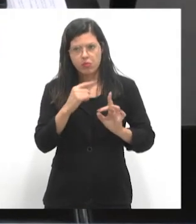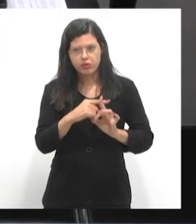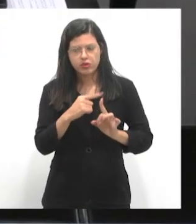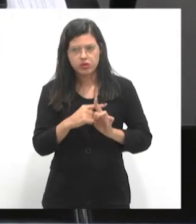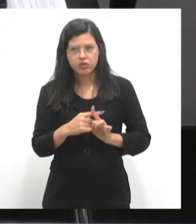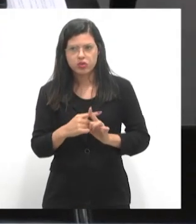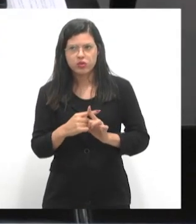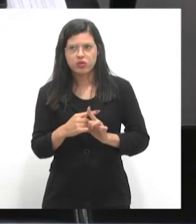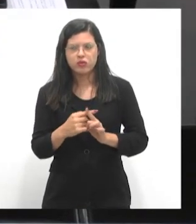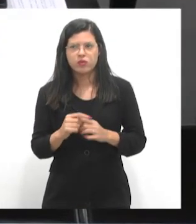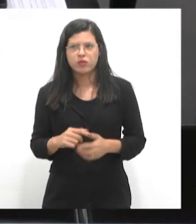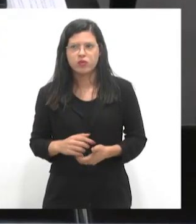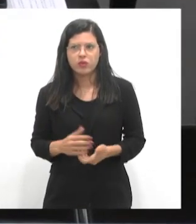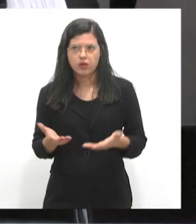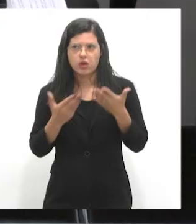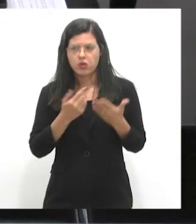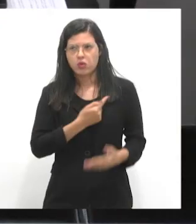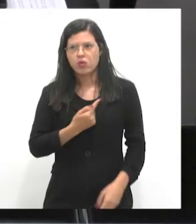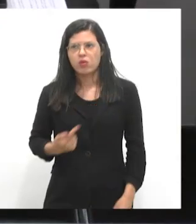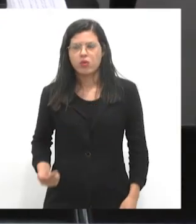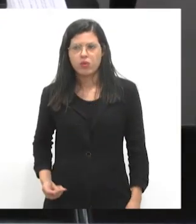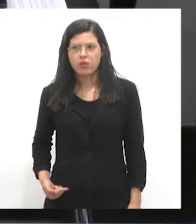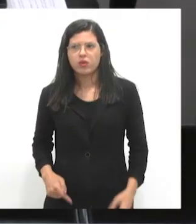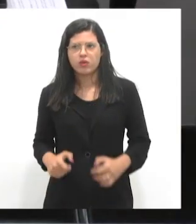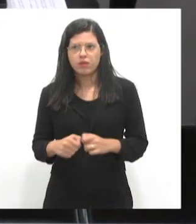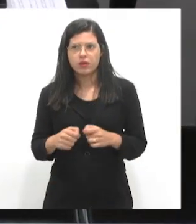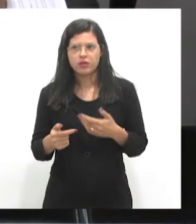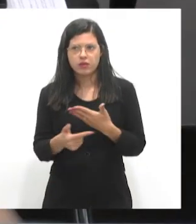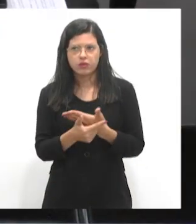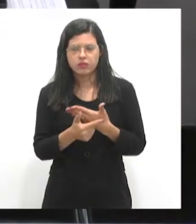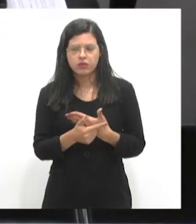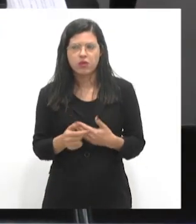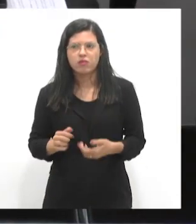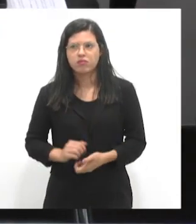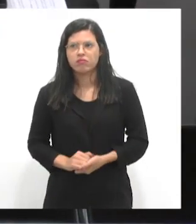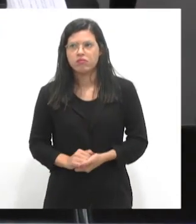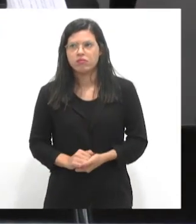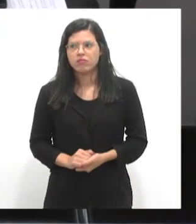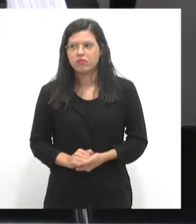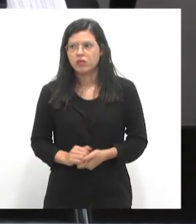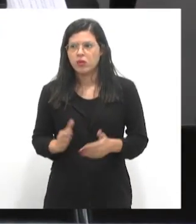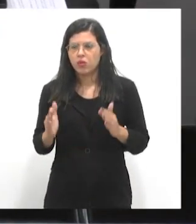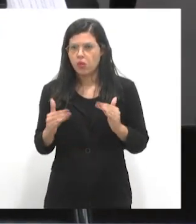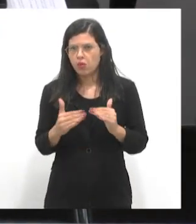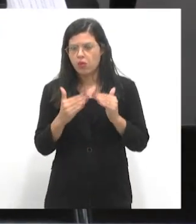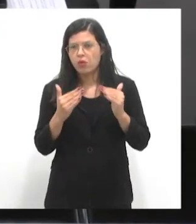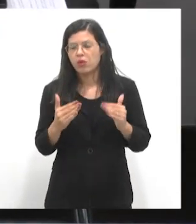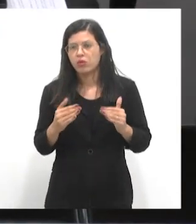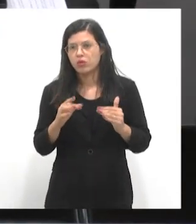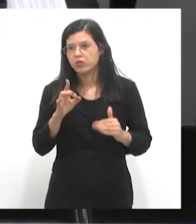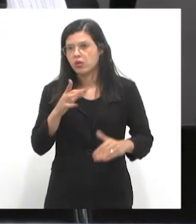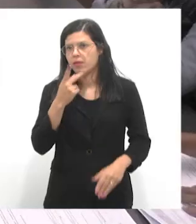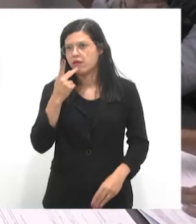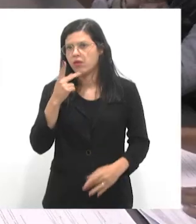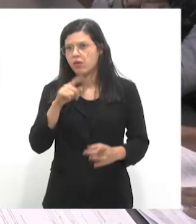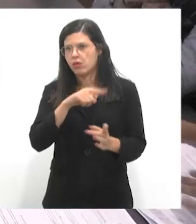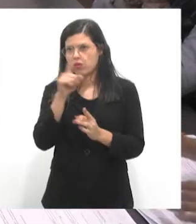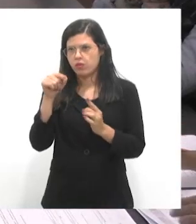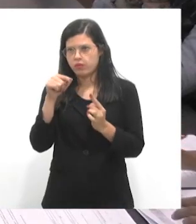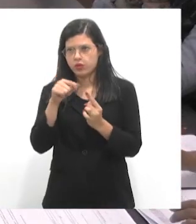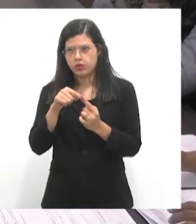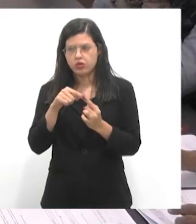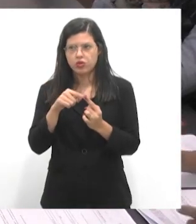mais quero é que o governo assuma essa tarefa mesmo. Mas só para... Eu concordo com Vossa Excelência, mas só para dizer que o intuito aqui do